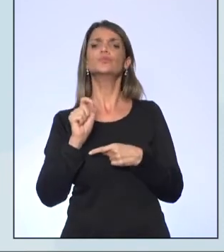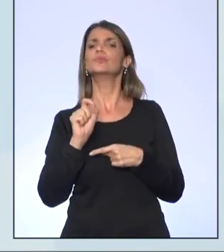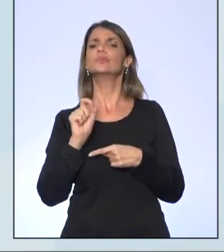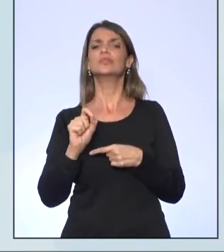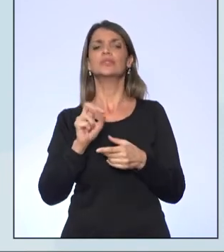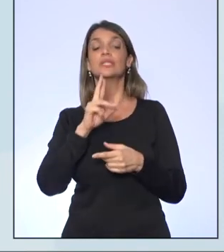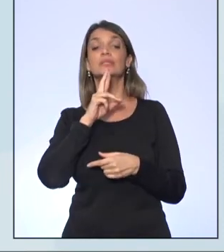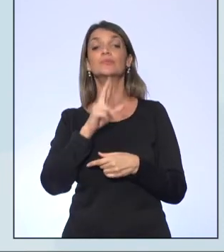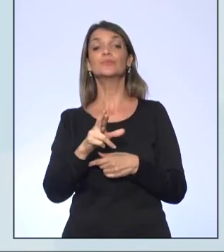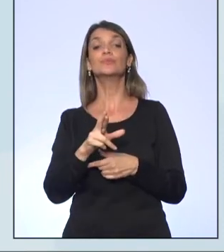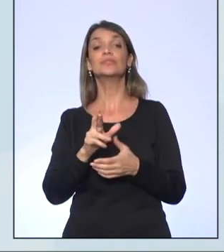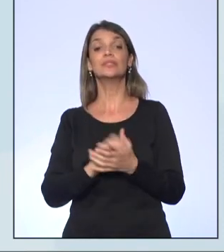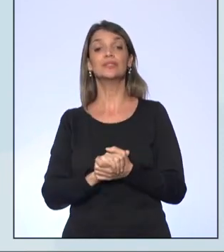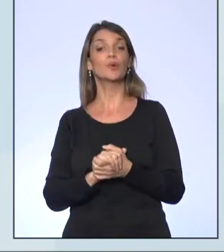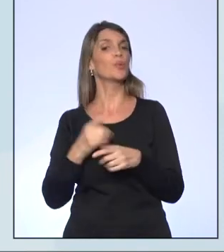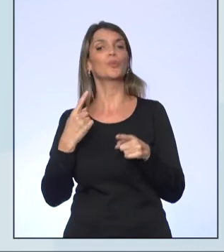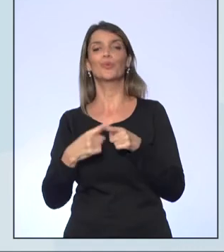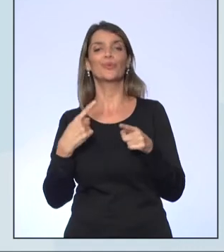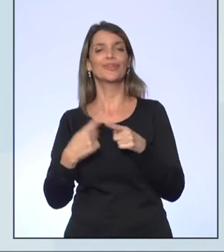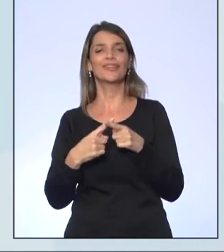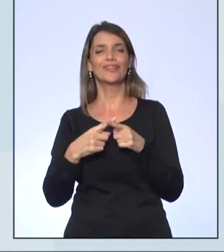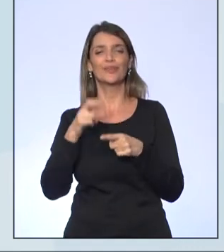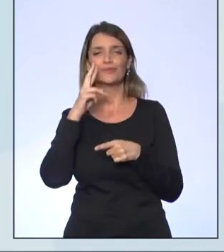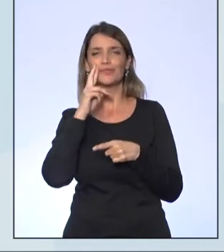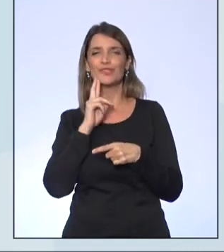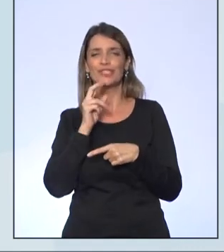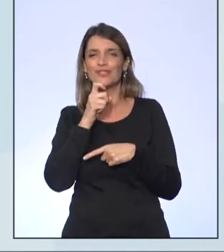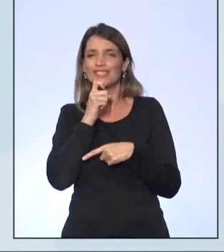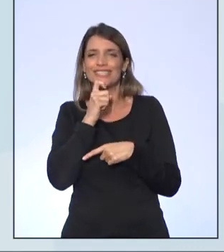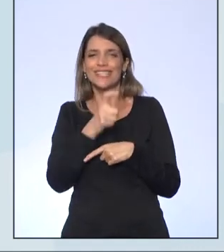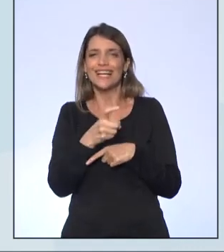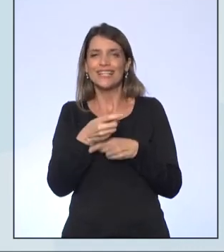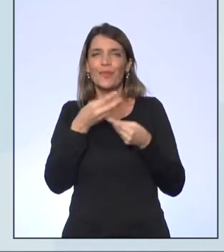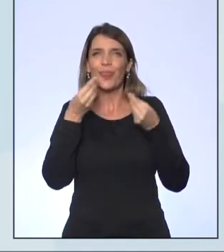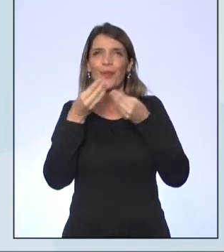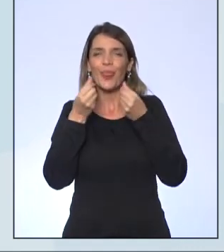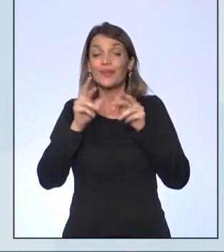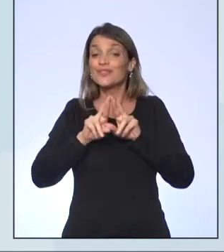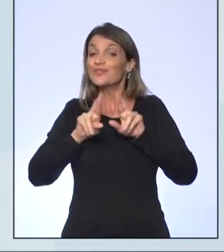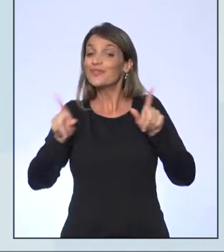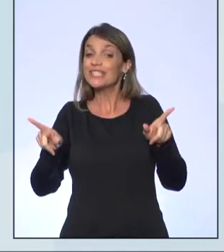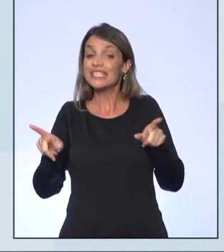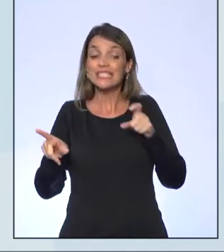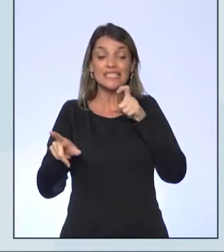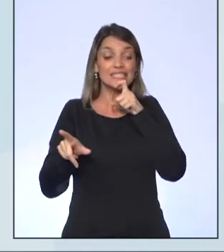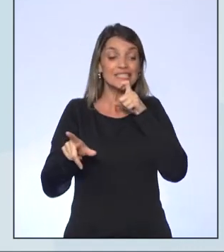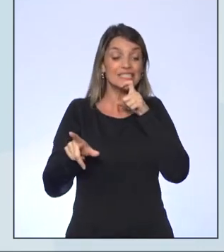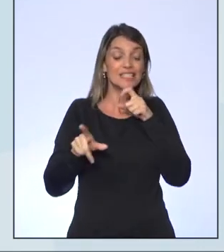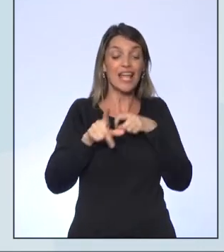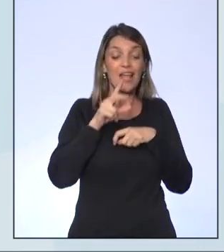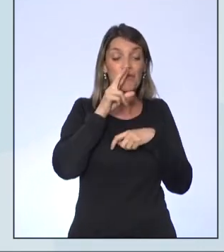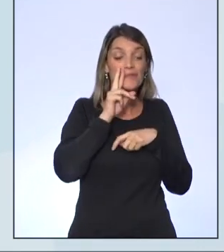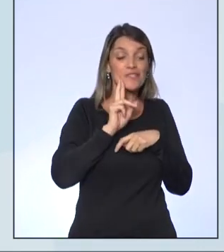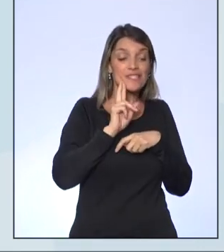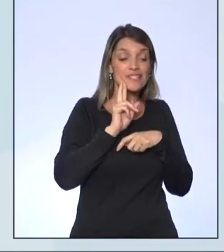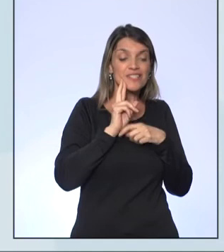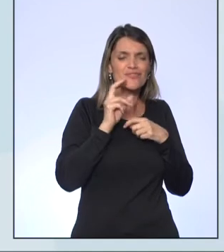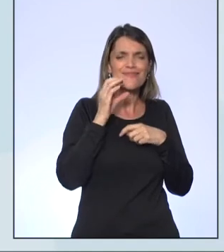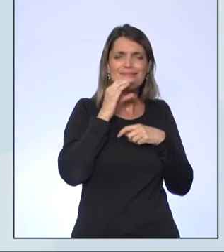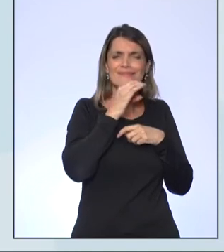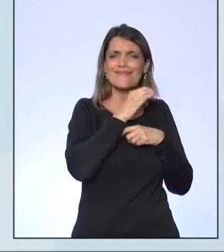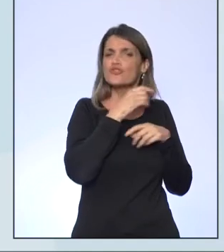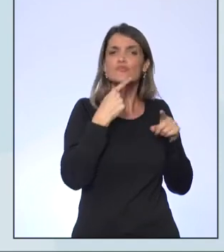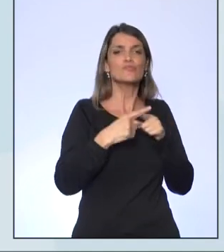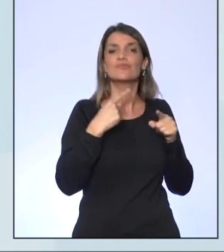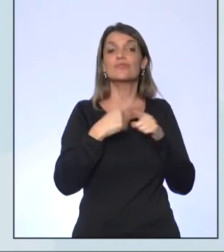conseguiu responder, né, o porquê o refrigerante gelado tem gosto diferente do refrigerante em temperatura ambiente, porque